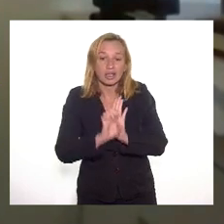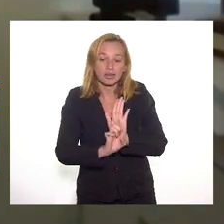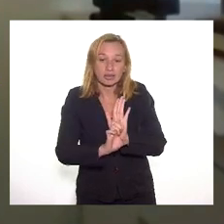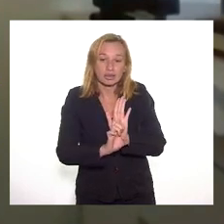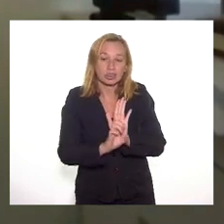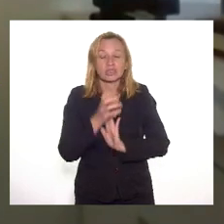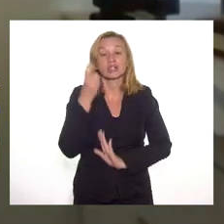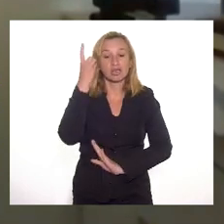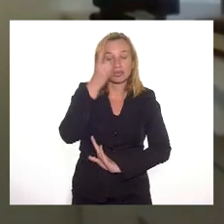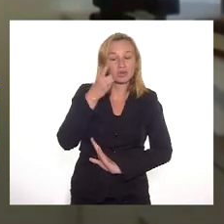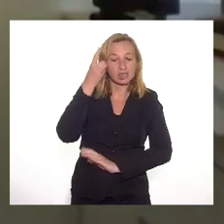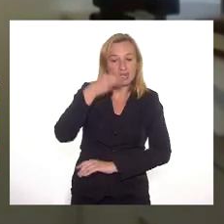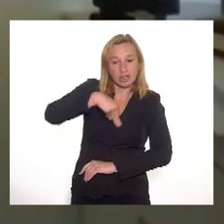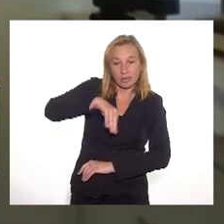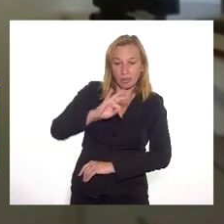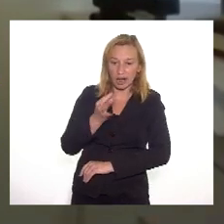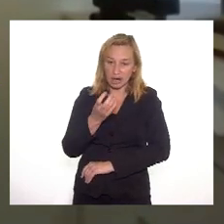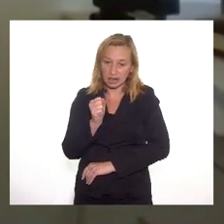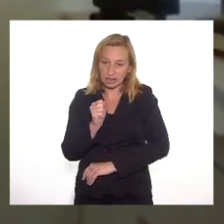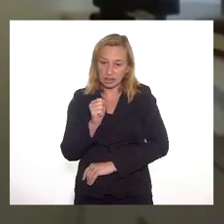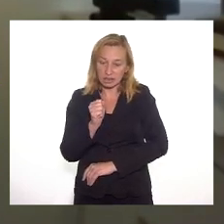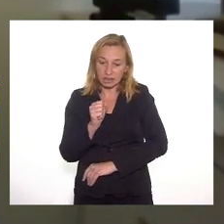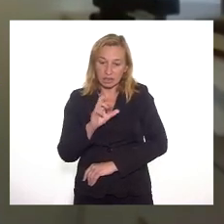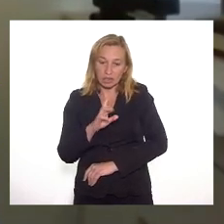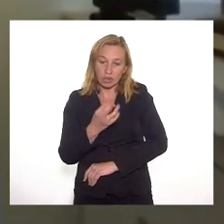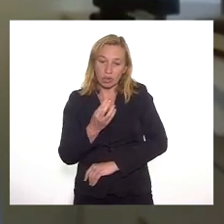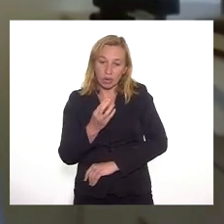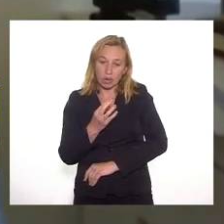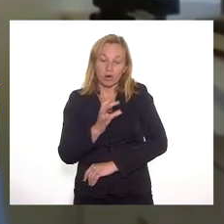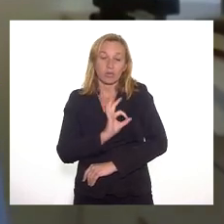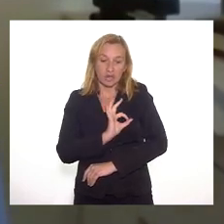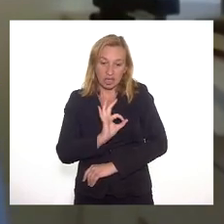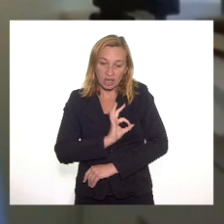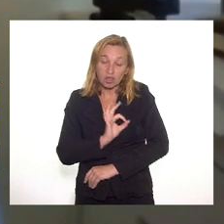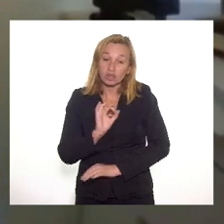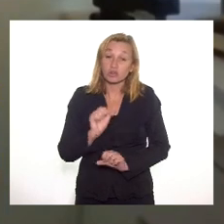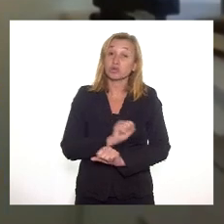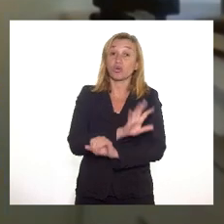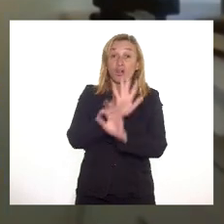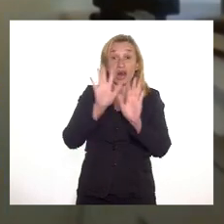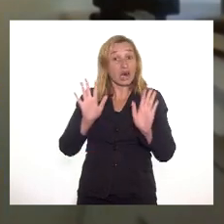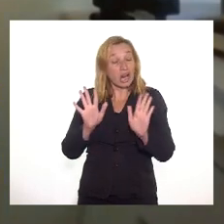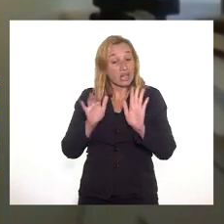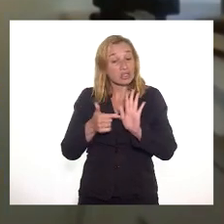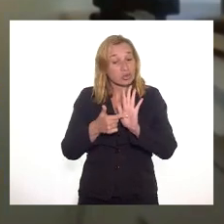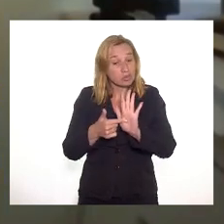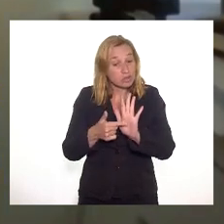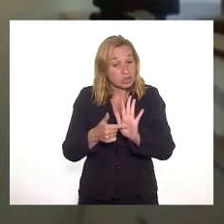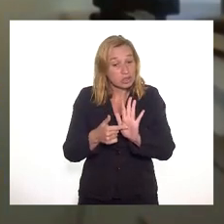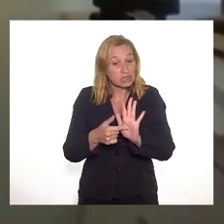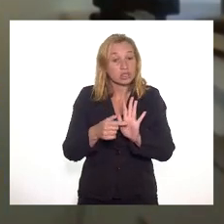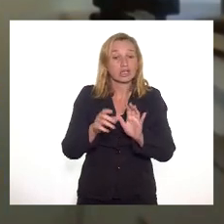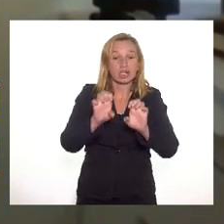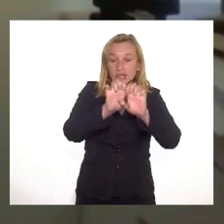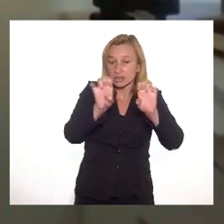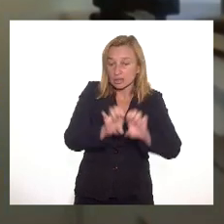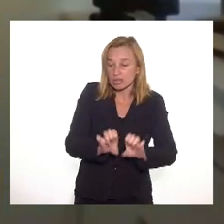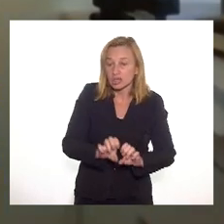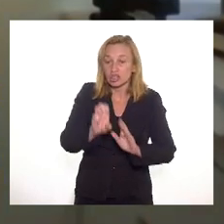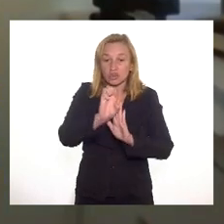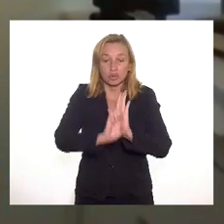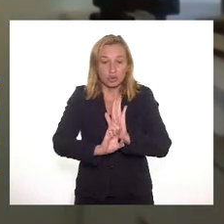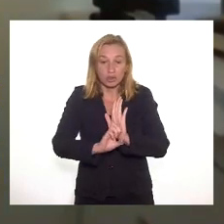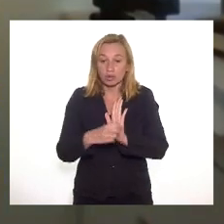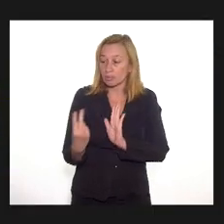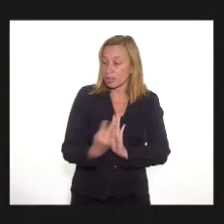da deputada Marta Rocha deixou absolutamente claro que as emendas estruturantes podem ser para